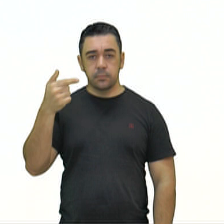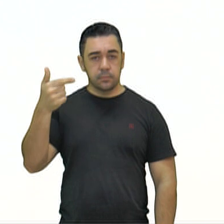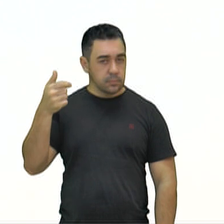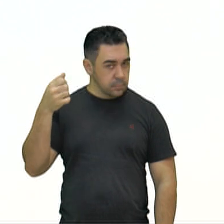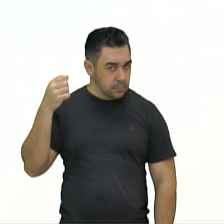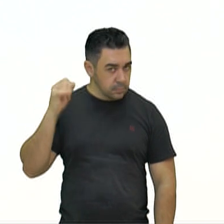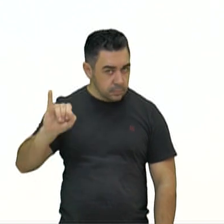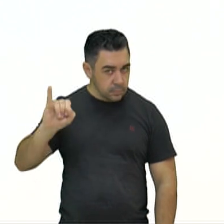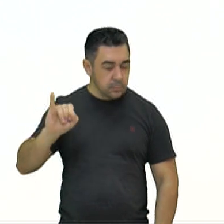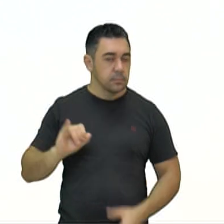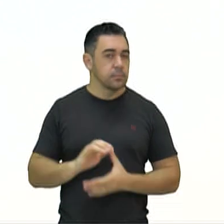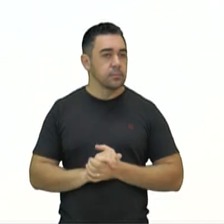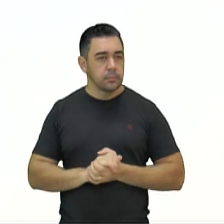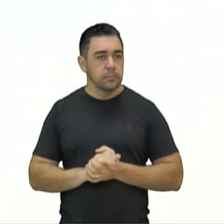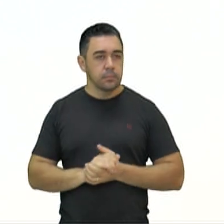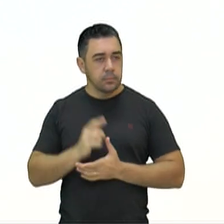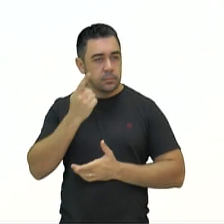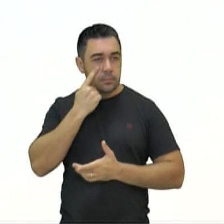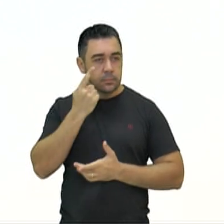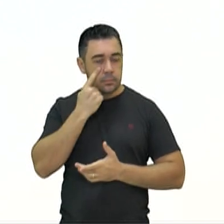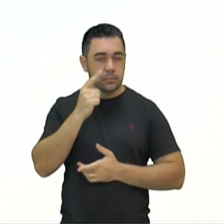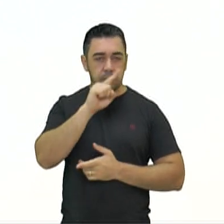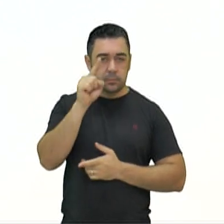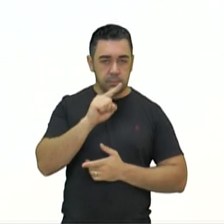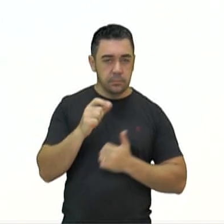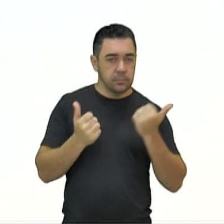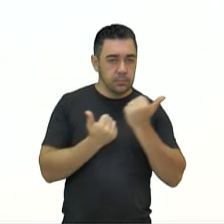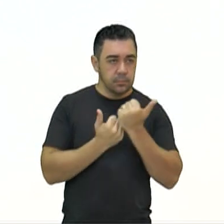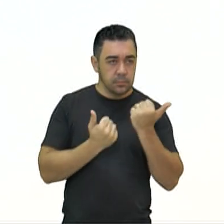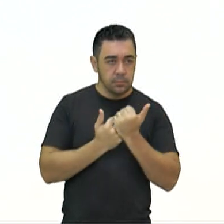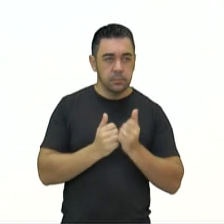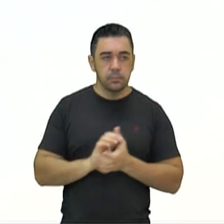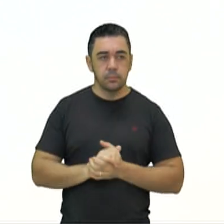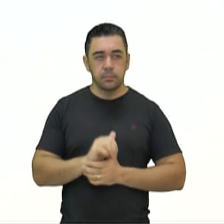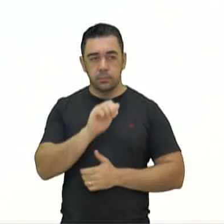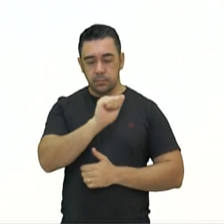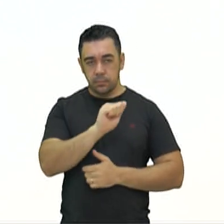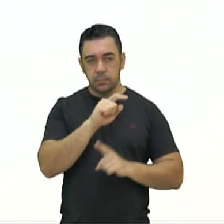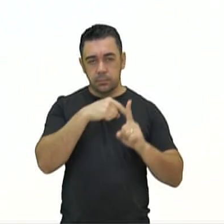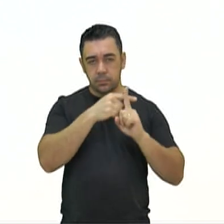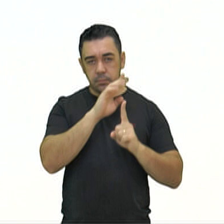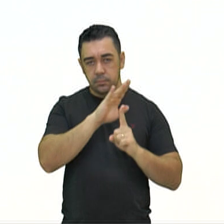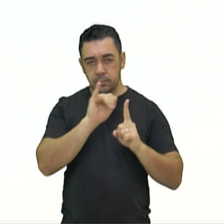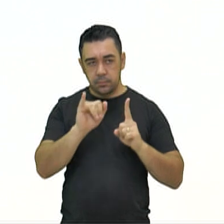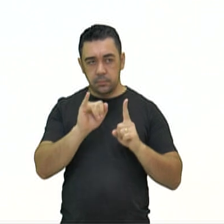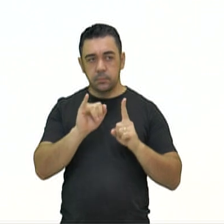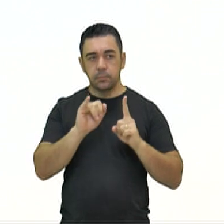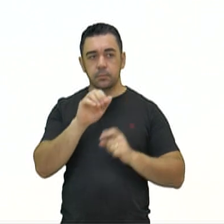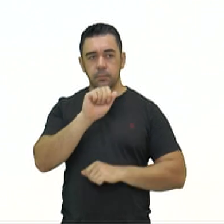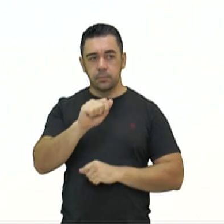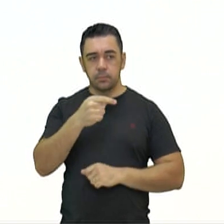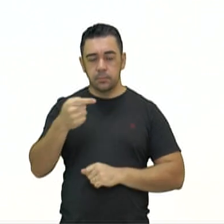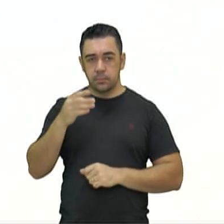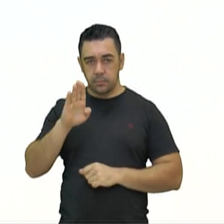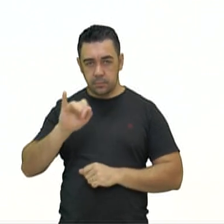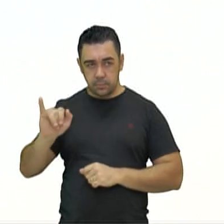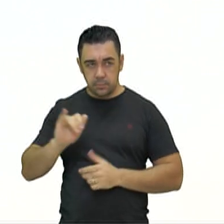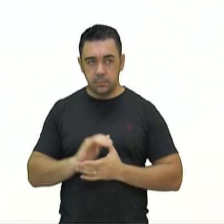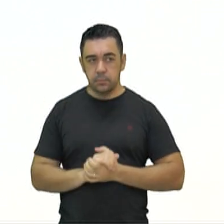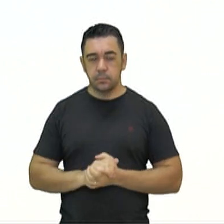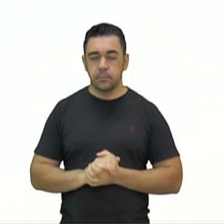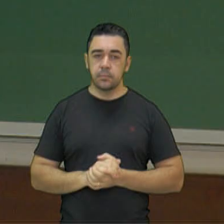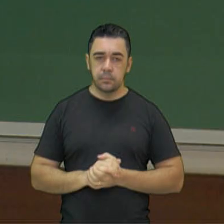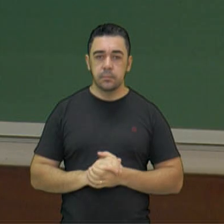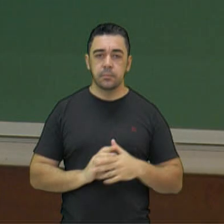Vou substituir o Z e o seu conjugado por A mais BI e A menos BI. Então vai ficar